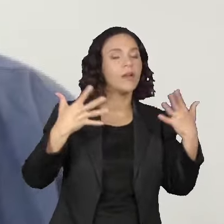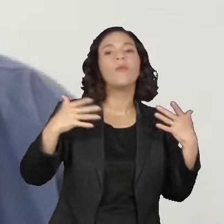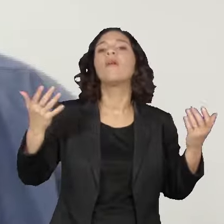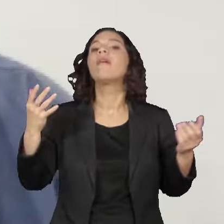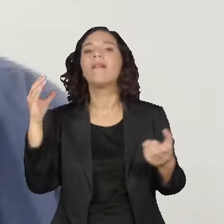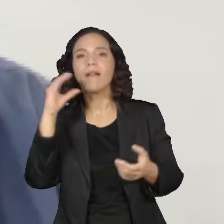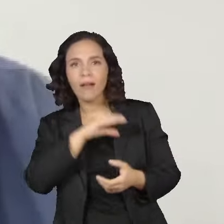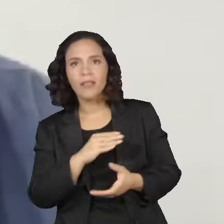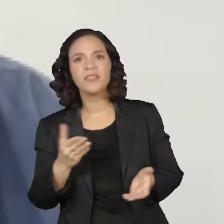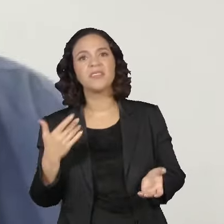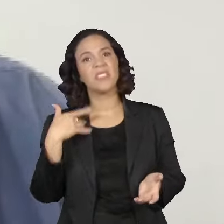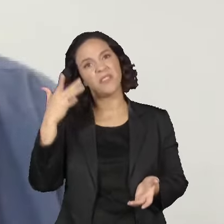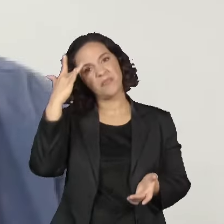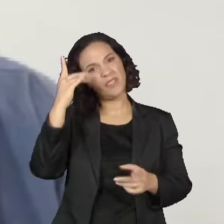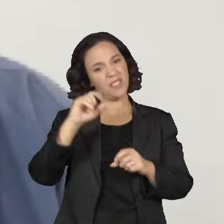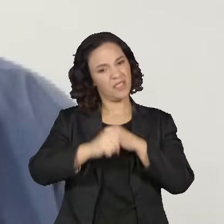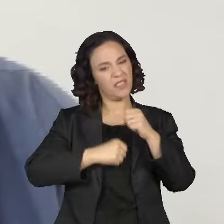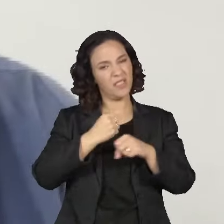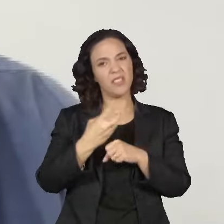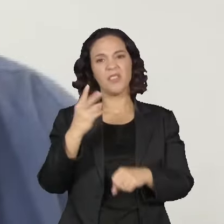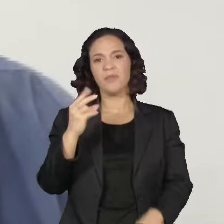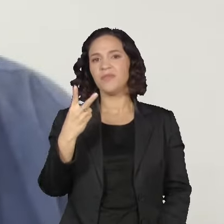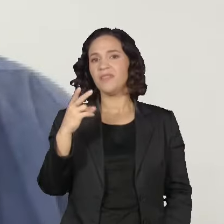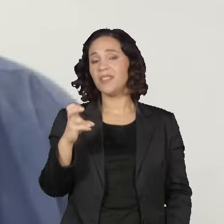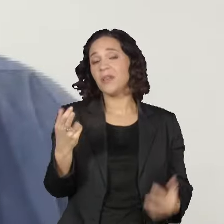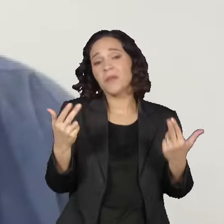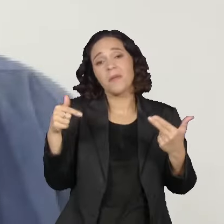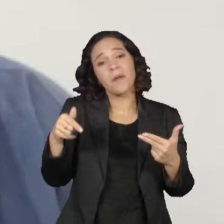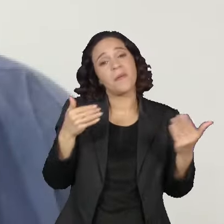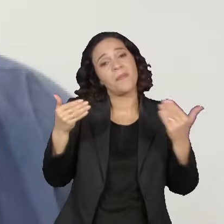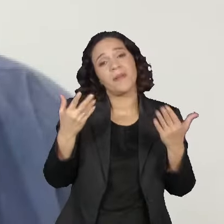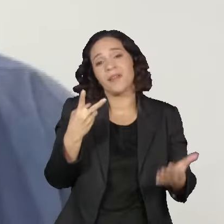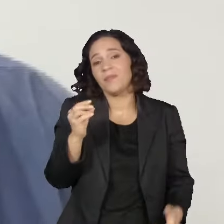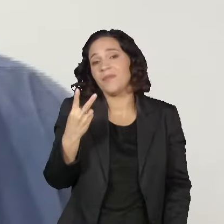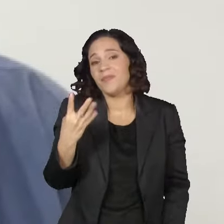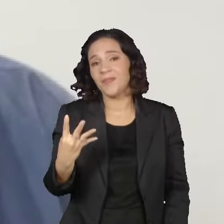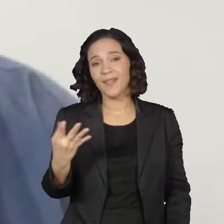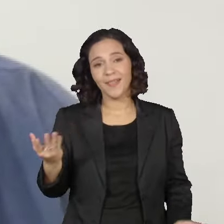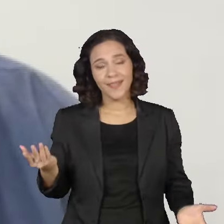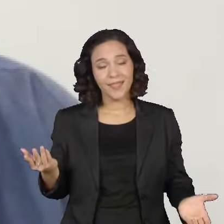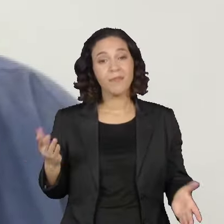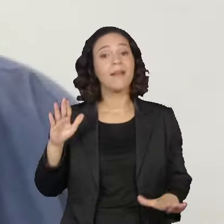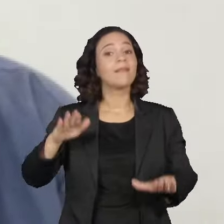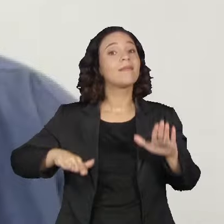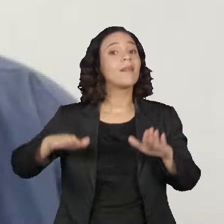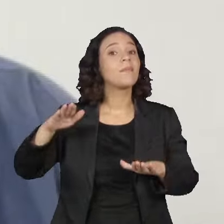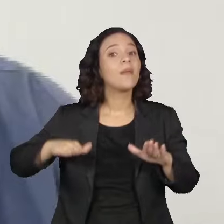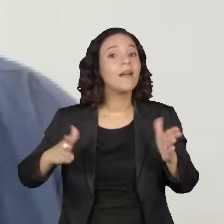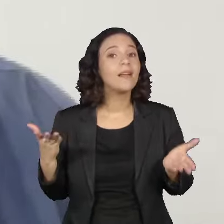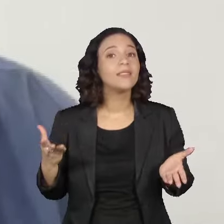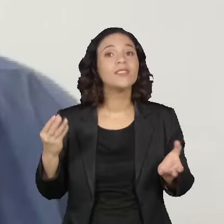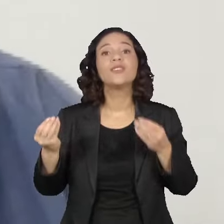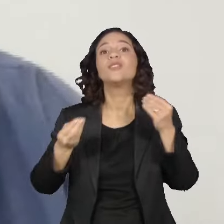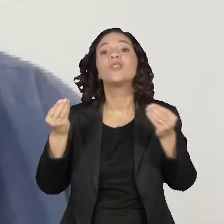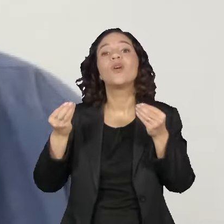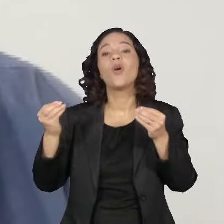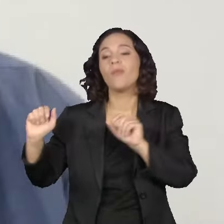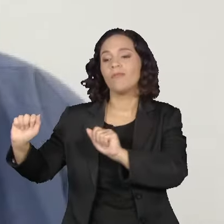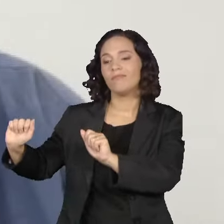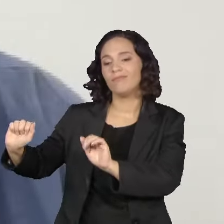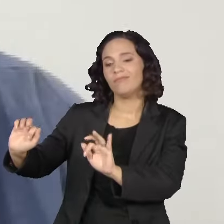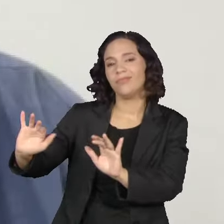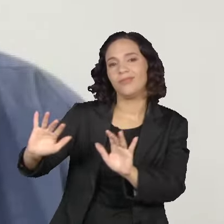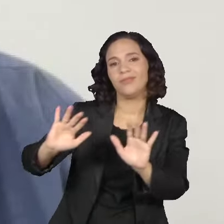que 2025 vai ser tão quente como 2024, mas vai depender muito da configuração de La Niña, que é